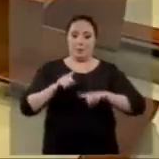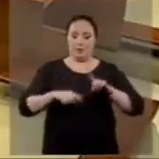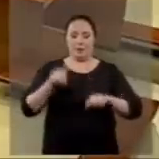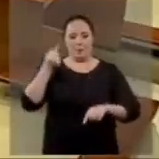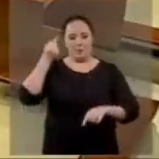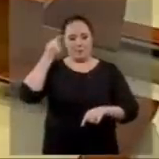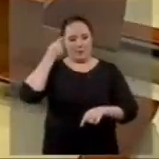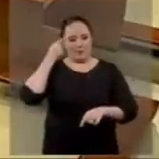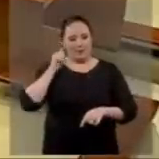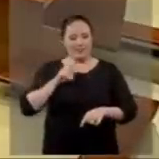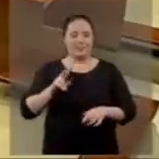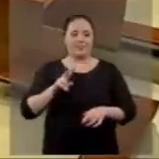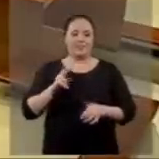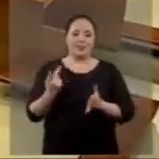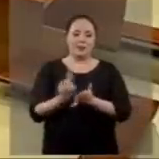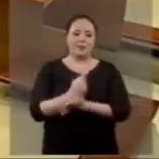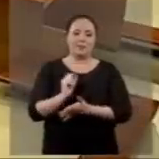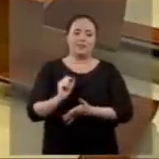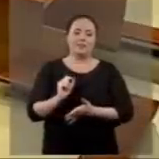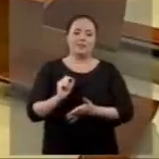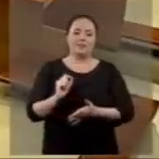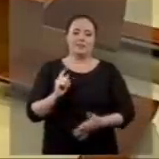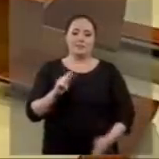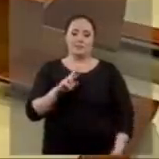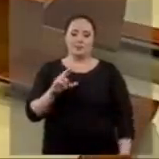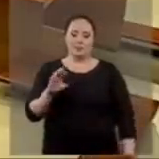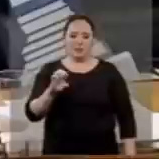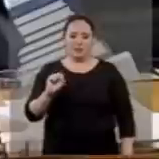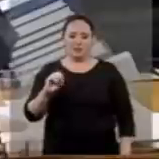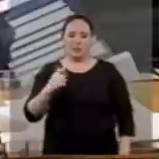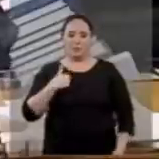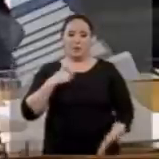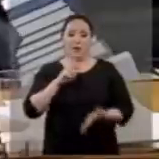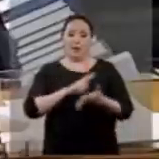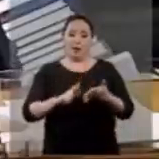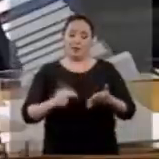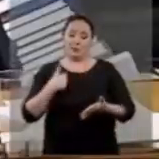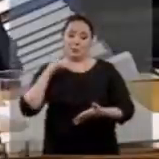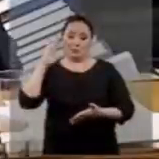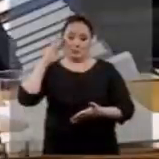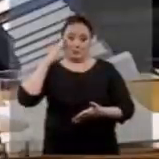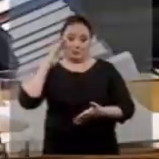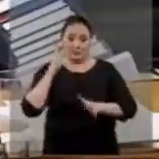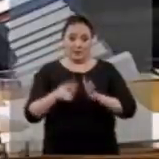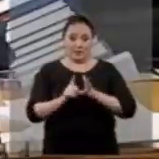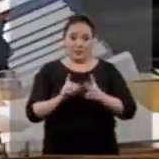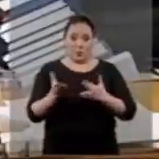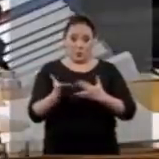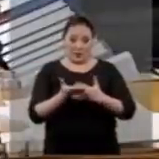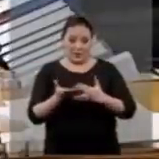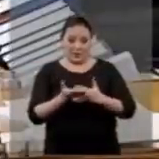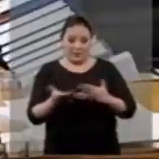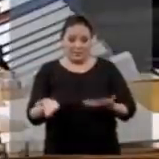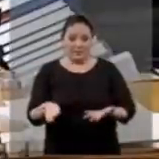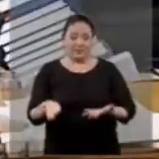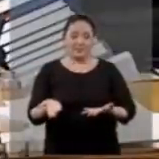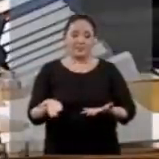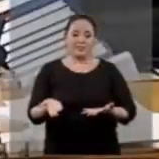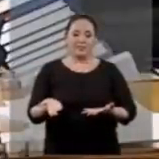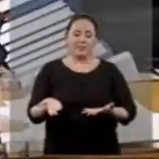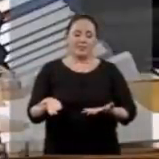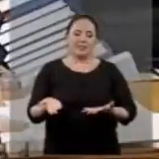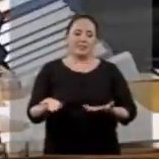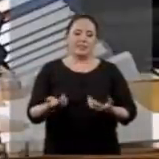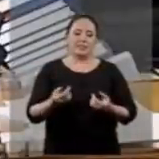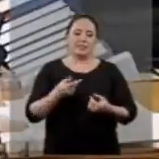imaginando que seria apregoado um processo sobre a minha relatoria. Sim. Assim eu entendi, né, no intervalo, quando Vossa Excelência me comunicou que